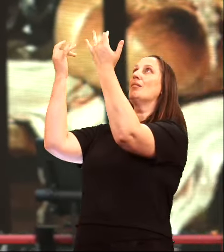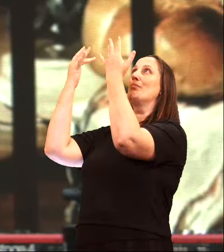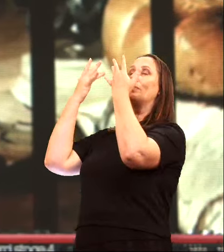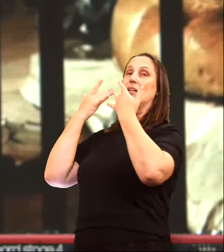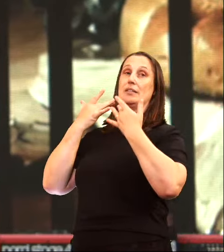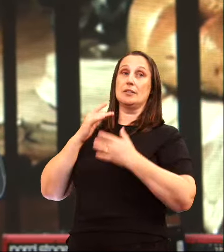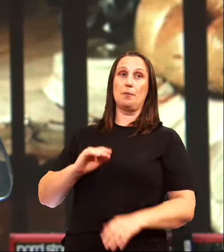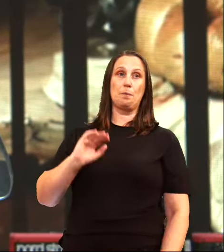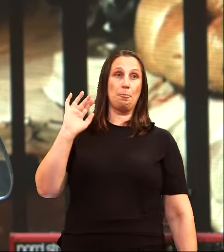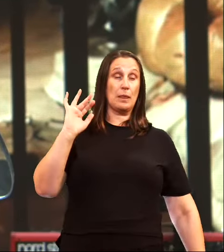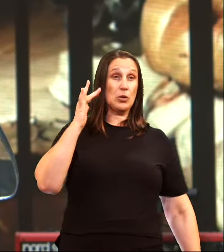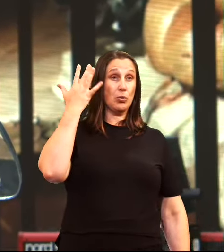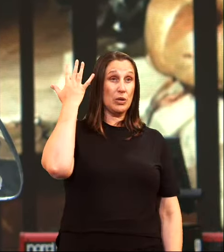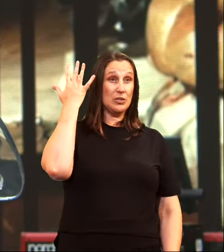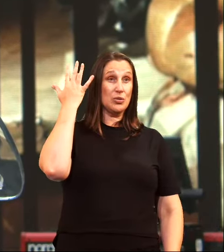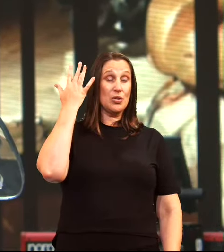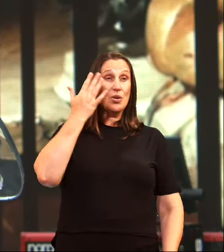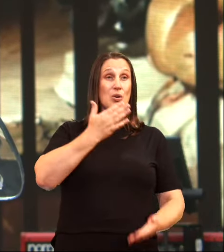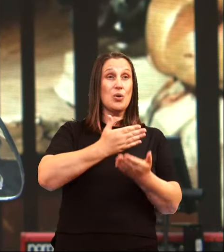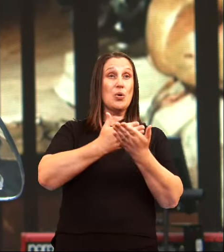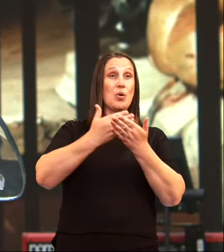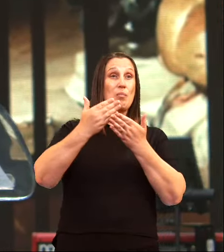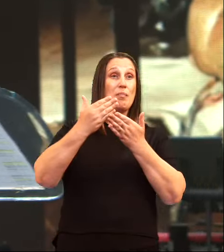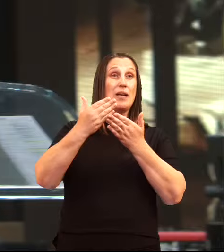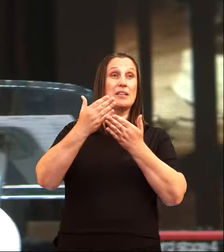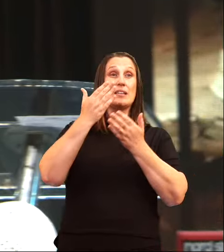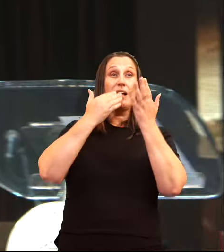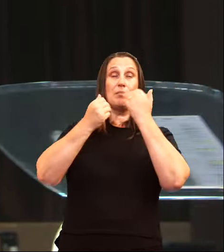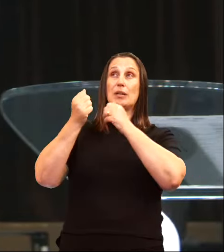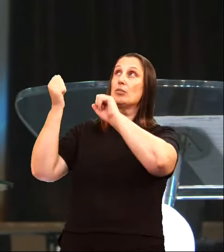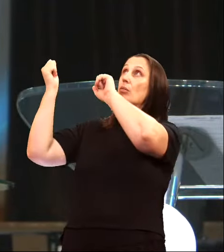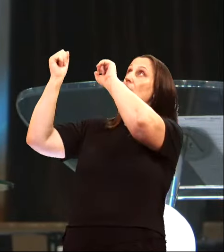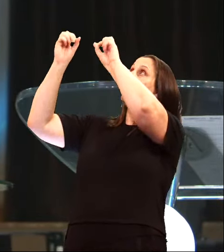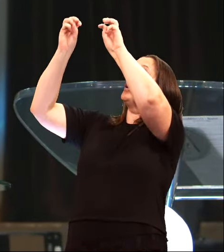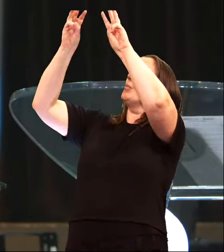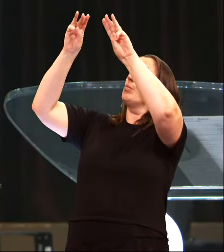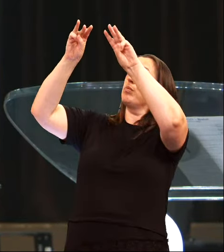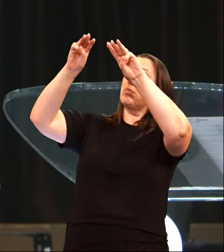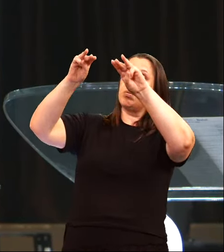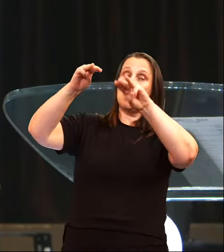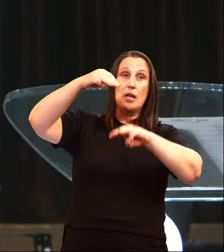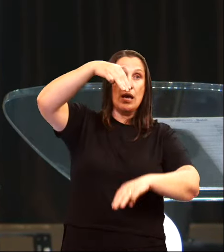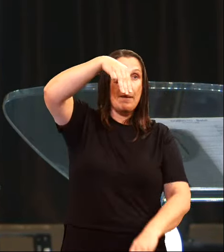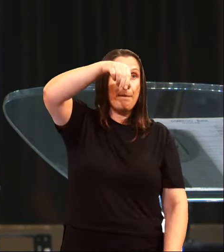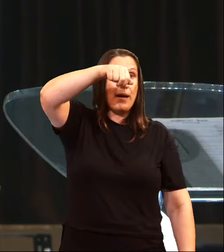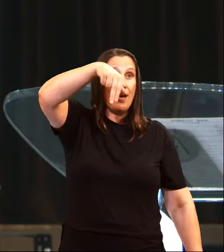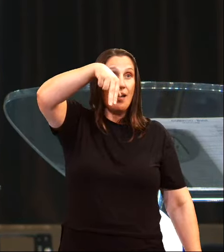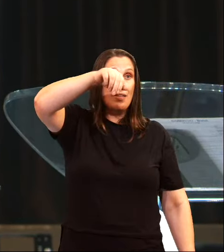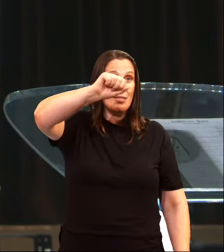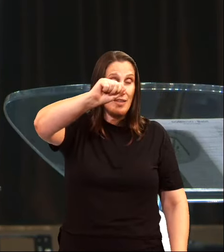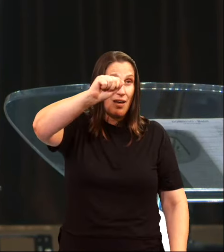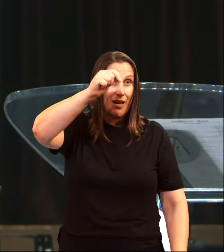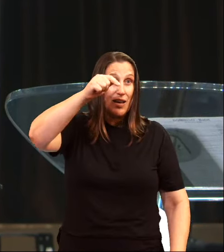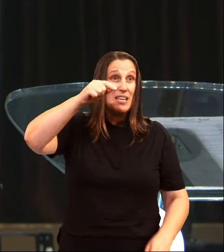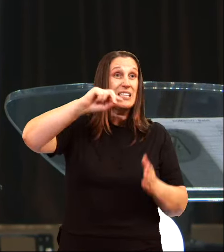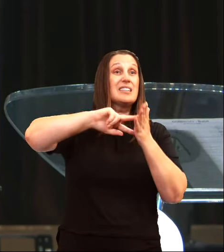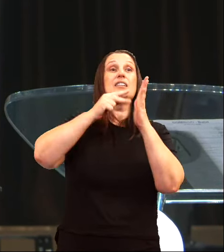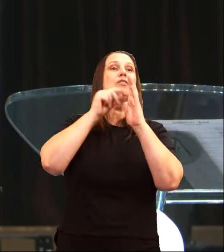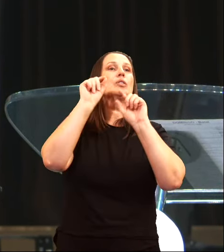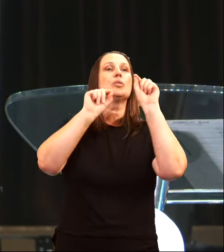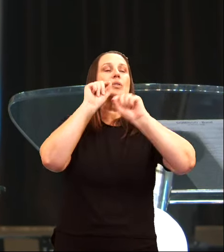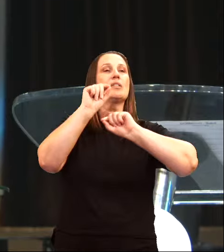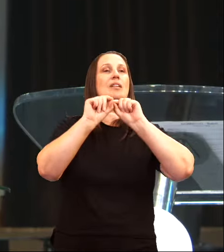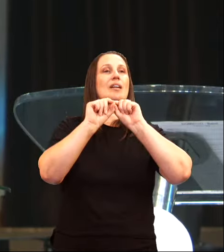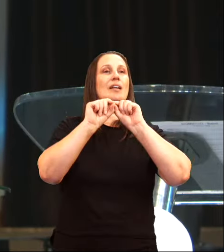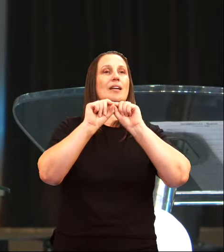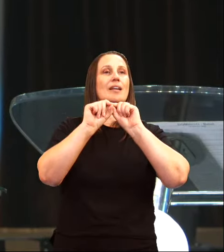Quando começa a cair a comida do céu, eles chamam isso de maná. O que a palavra maná significa? Alguém sabe? O